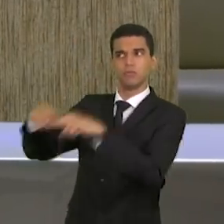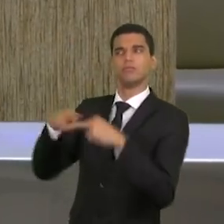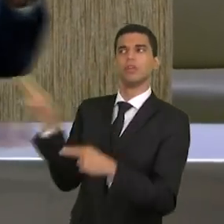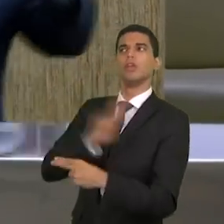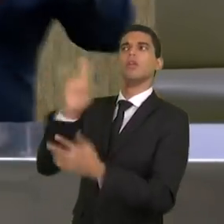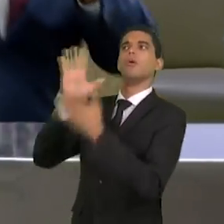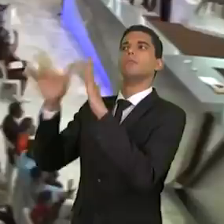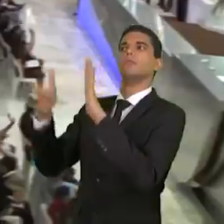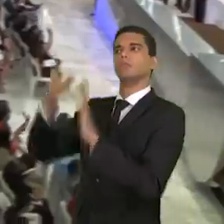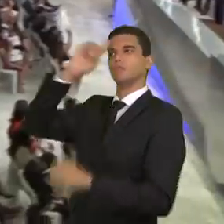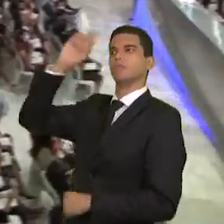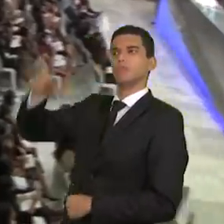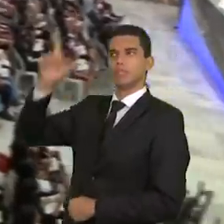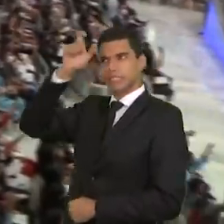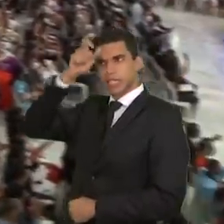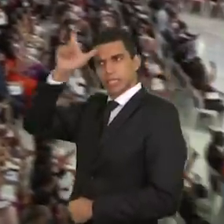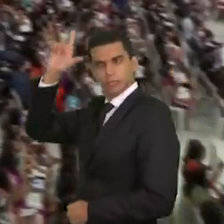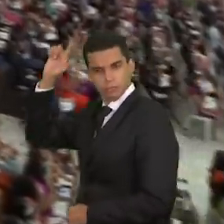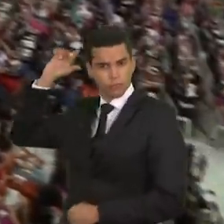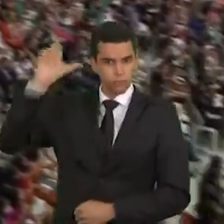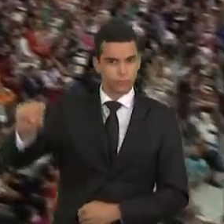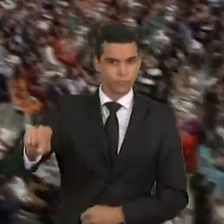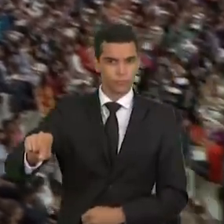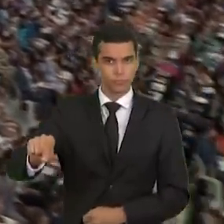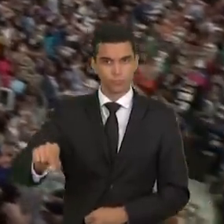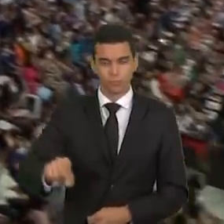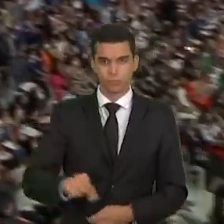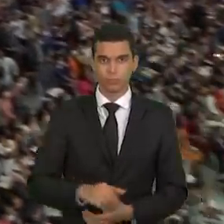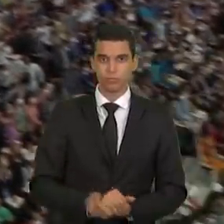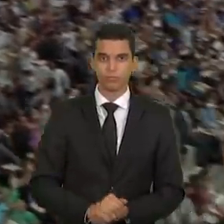de Jesus toda obra satânica.